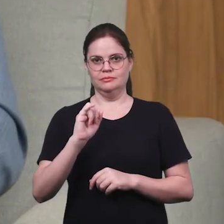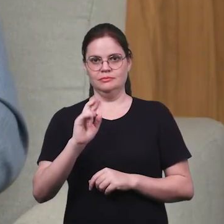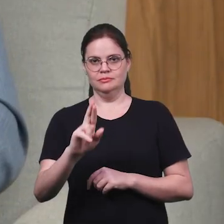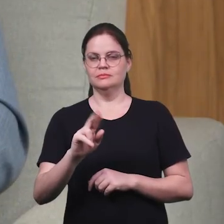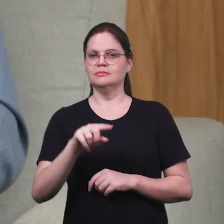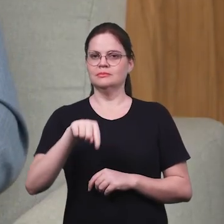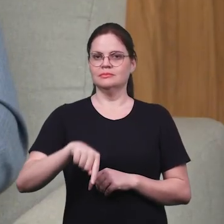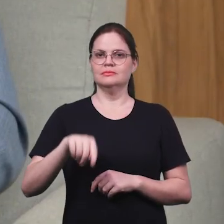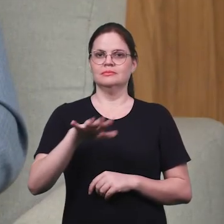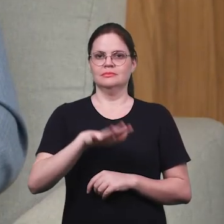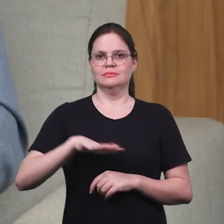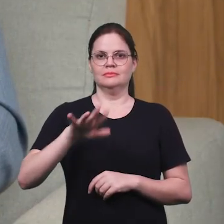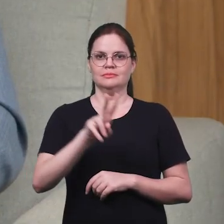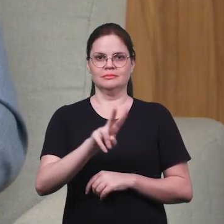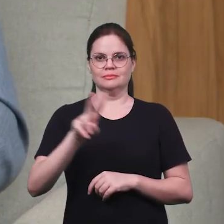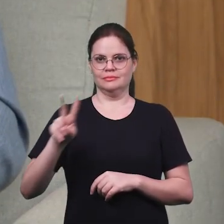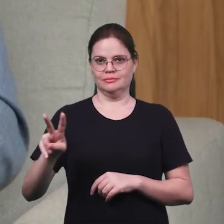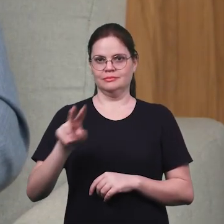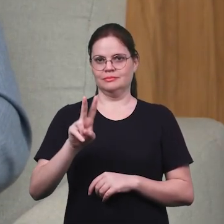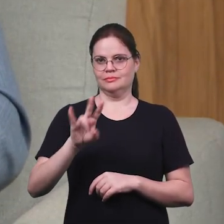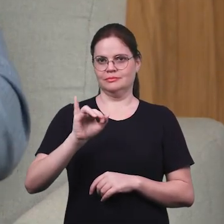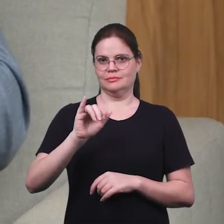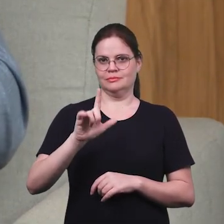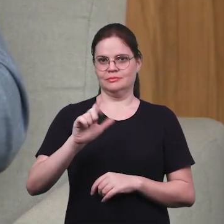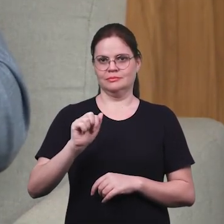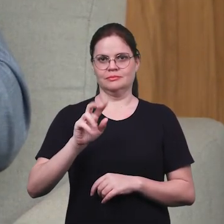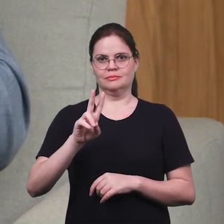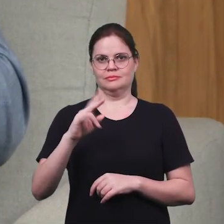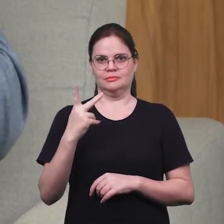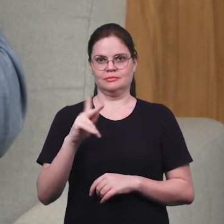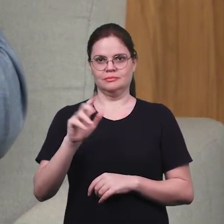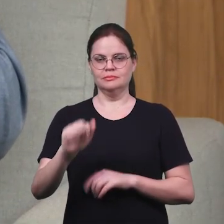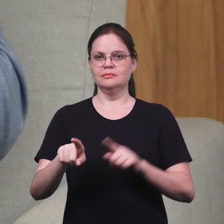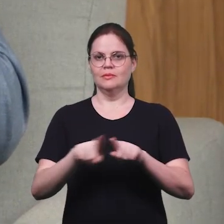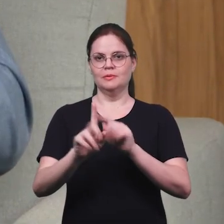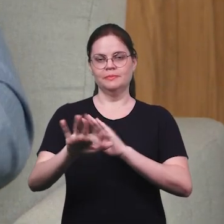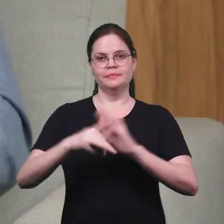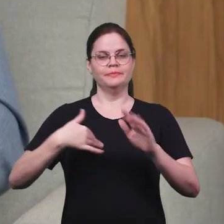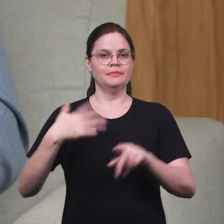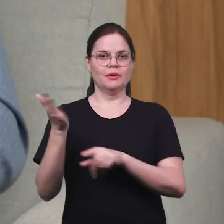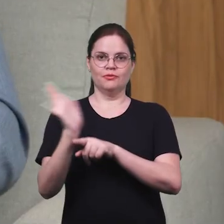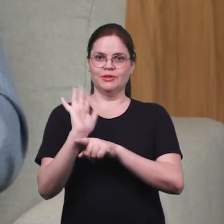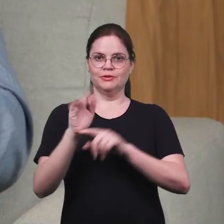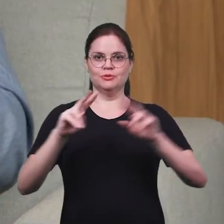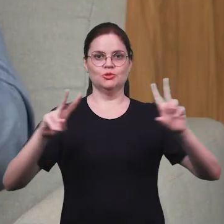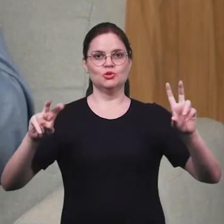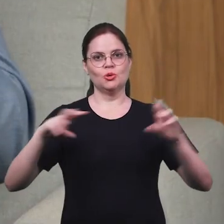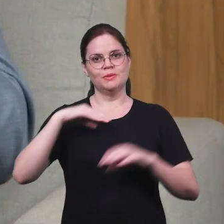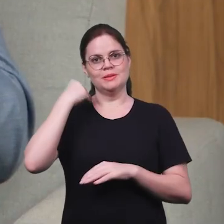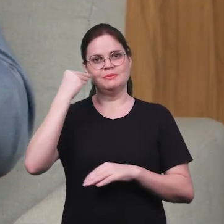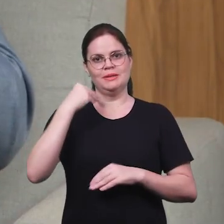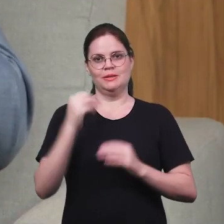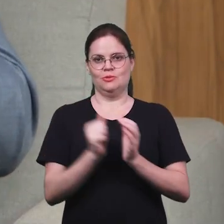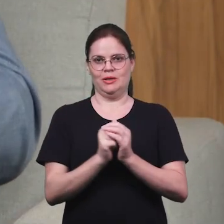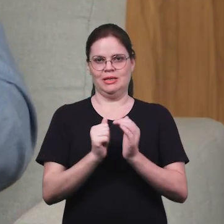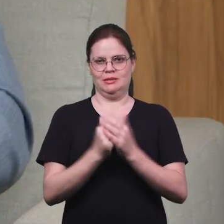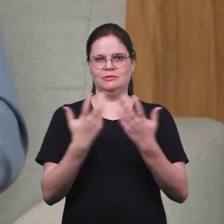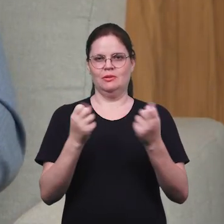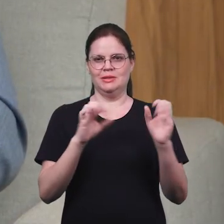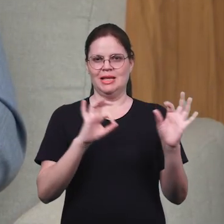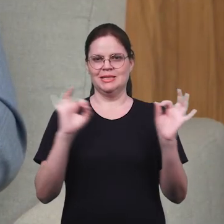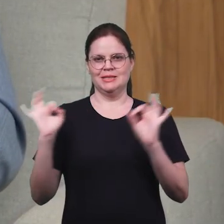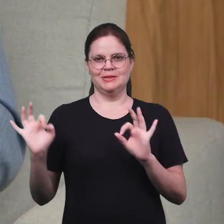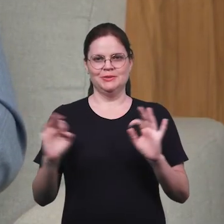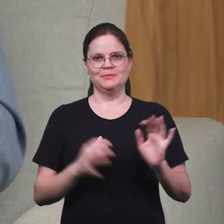companheiro aqui do município de Vila Velha. E ele também enviou um vídeo aqui, deixando aqui um recado e experiência com a oração. Vamos